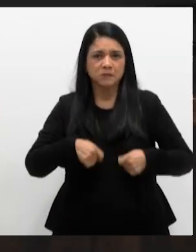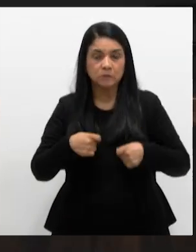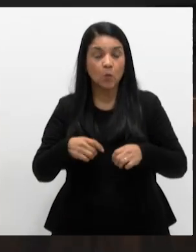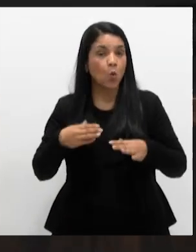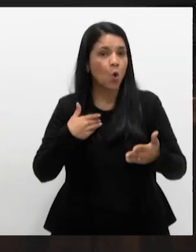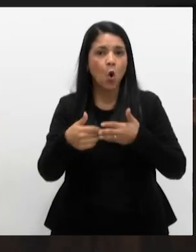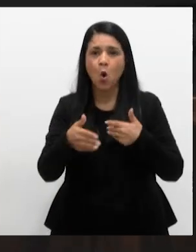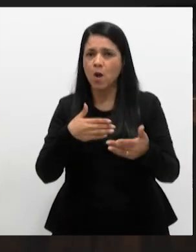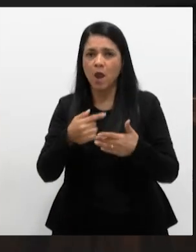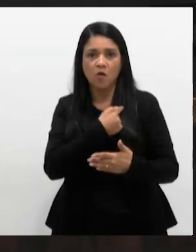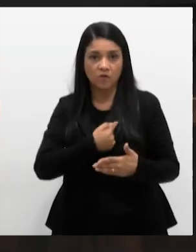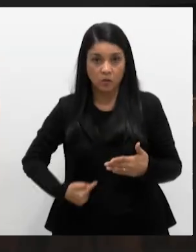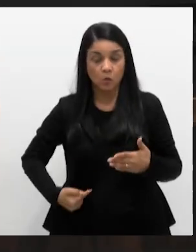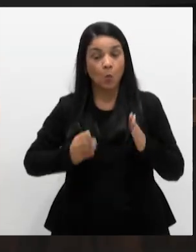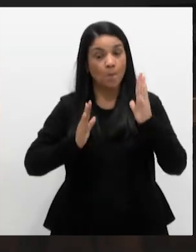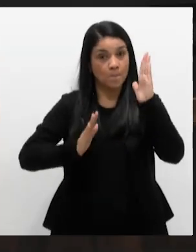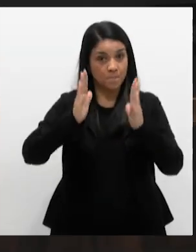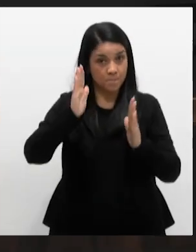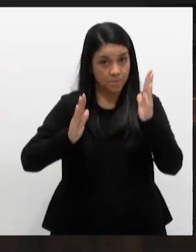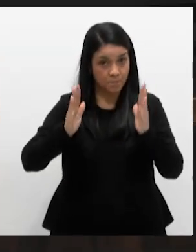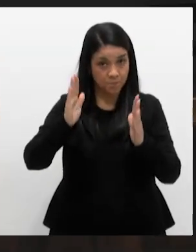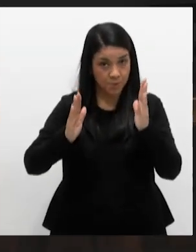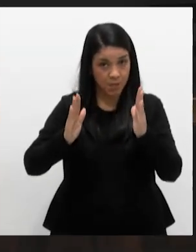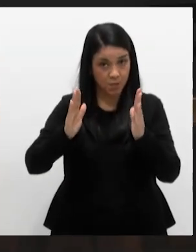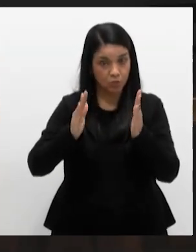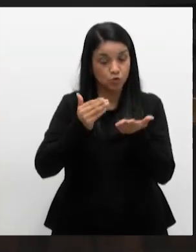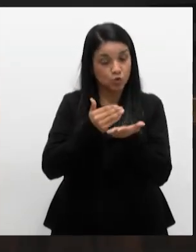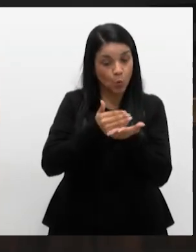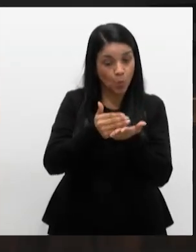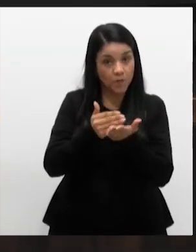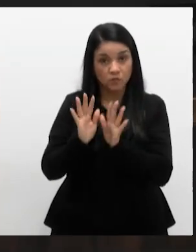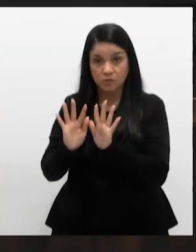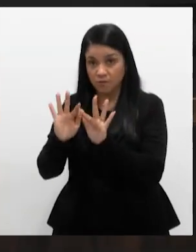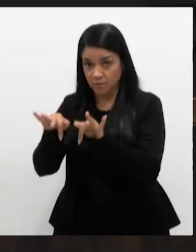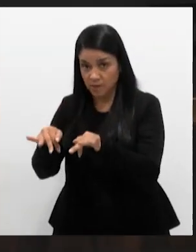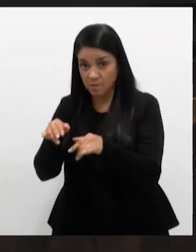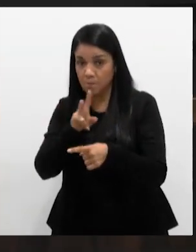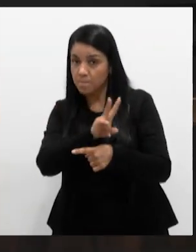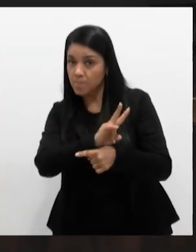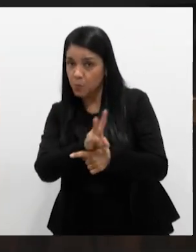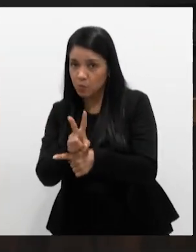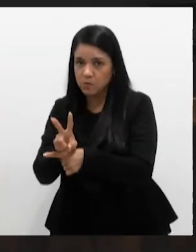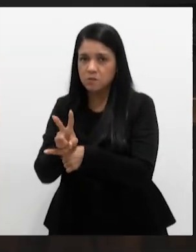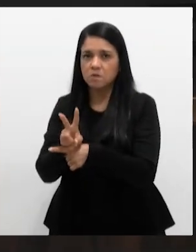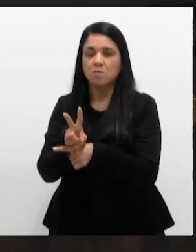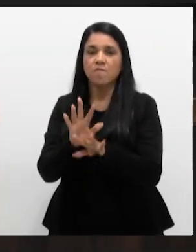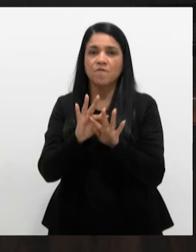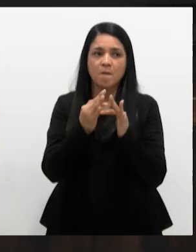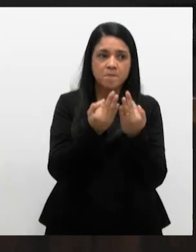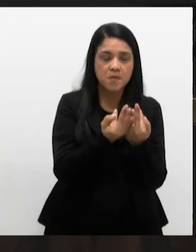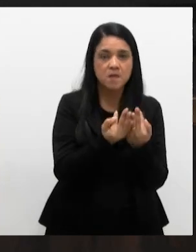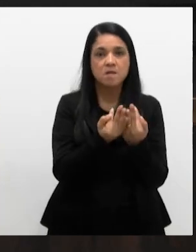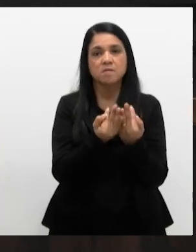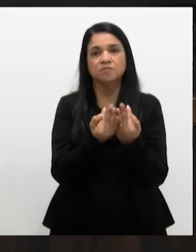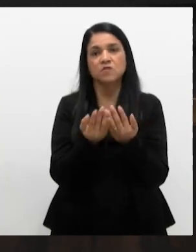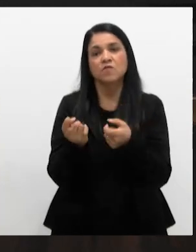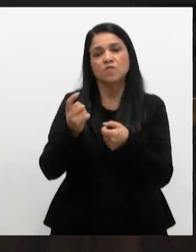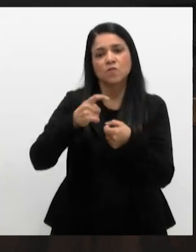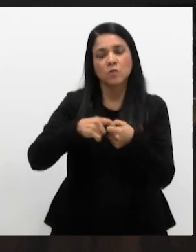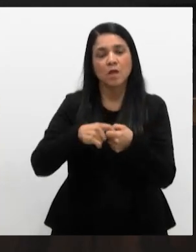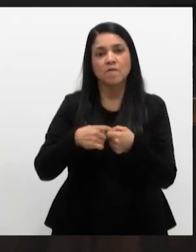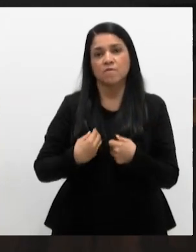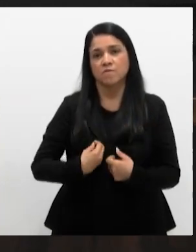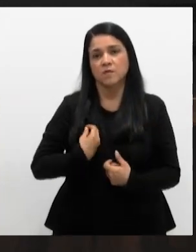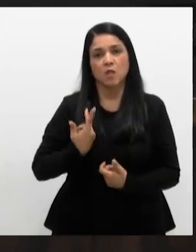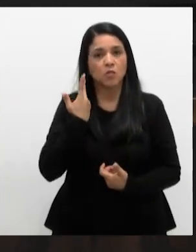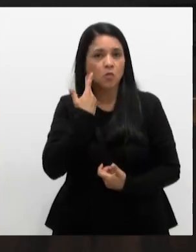e aí tem um período específico de início e de fim, para que ele possa voltar a uma vida normal,